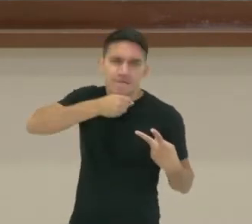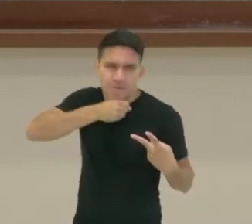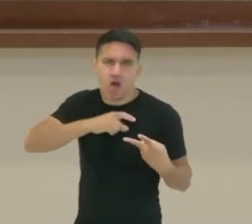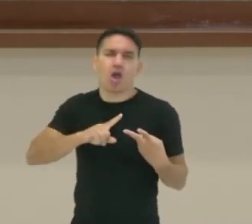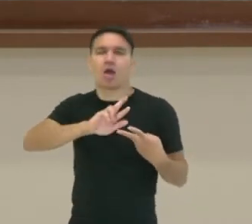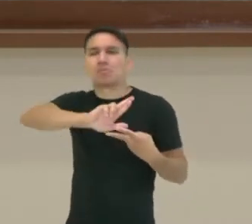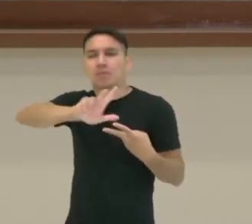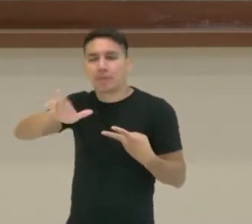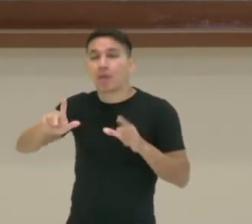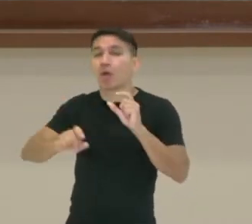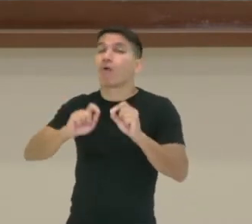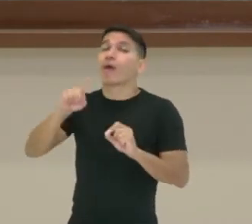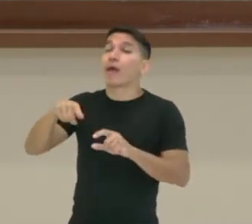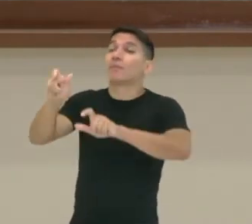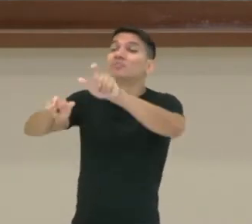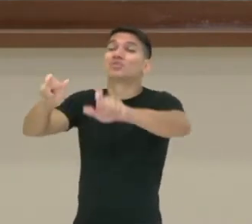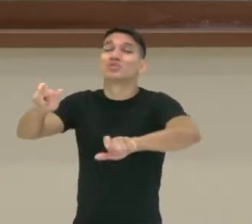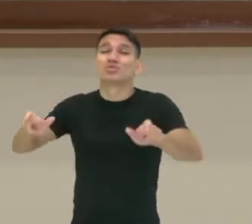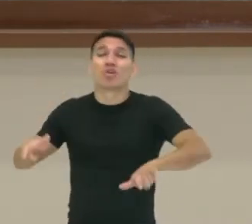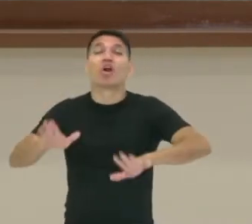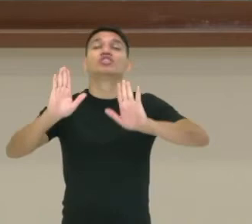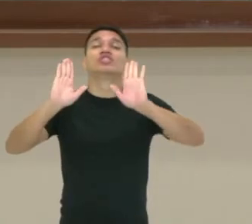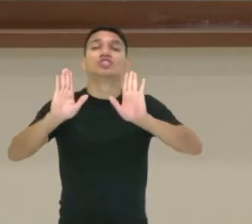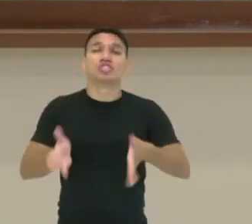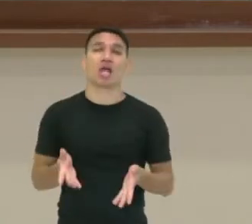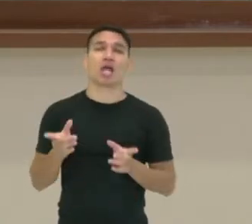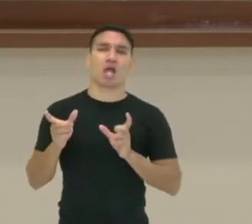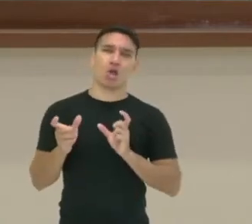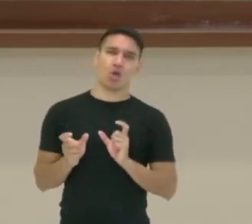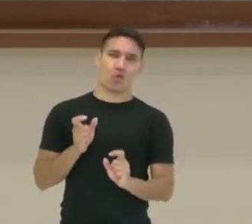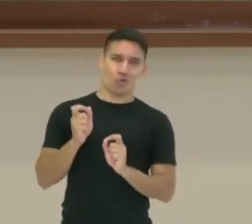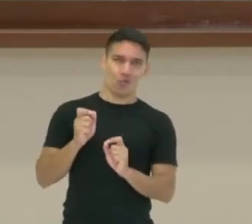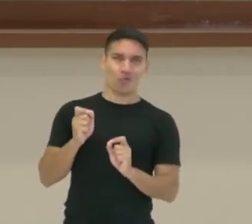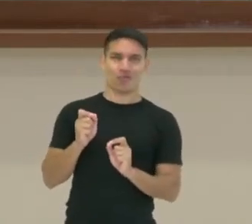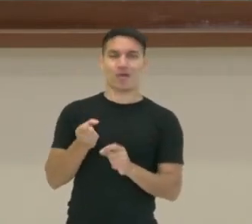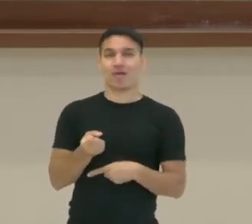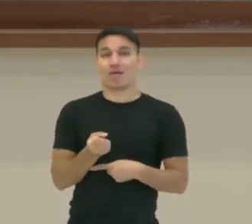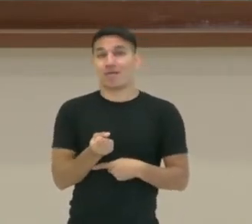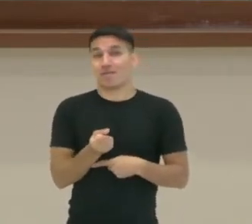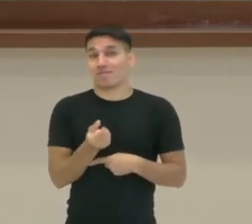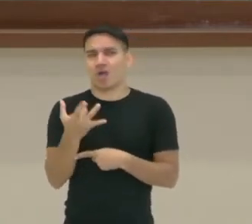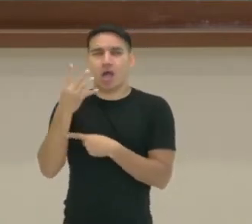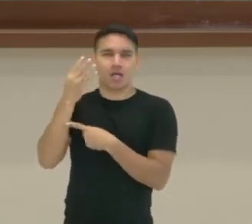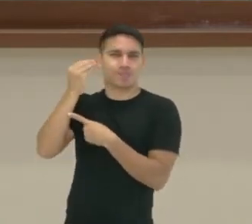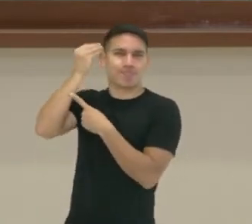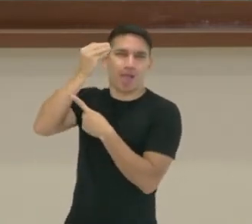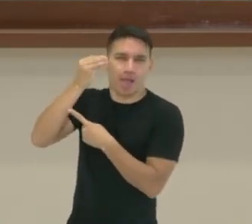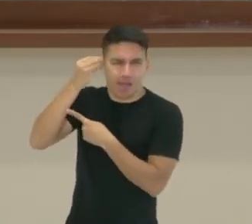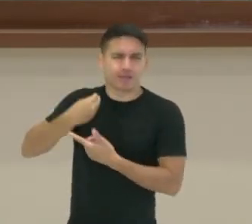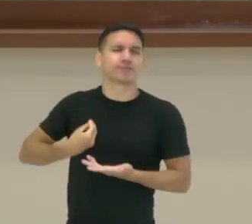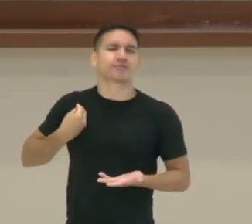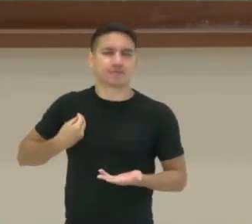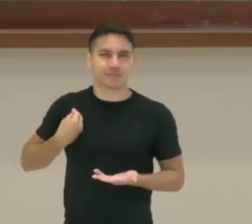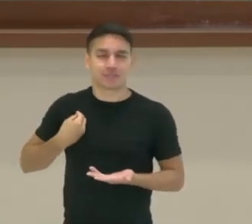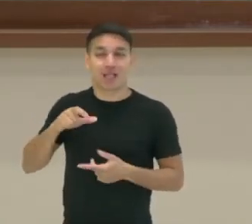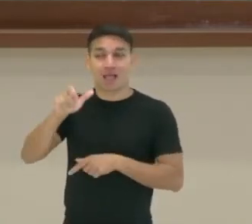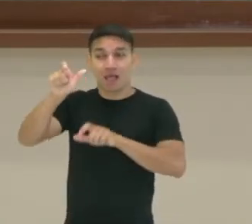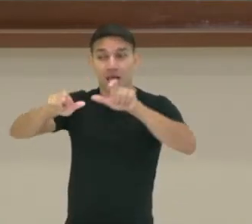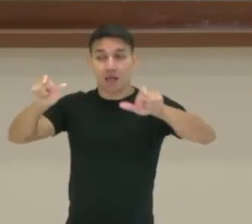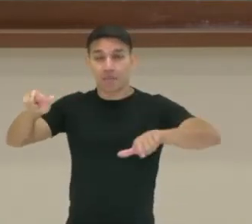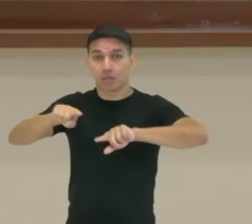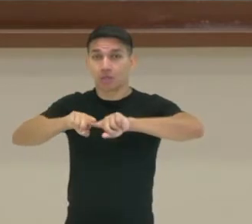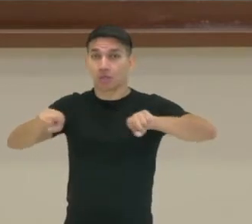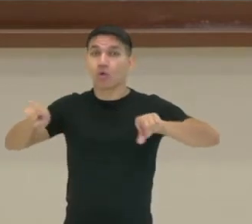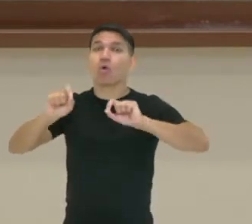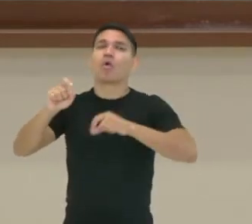as pessoas que já têm uma grande quantidade de experiência na vida. E essas pessoas, com o